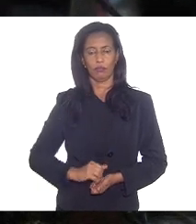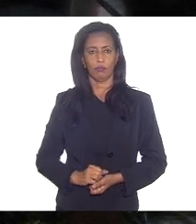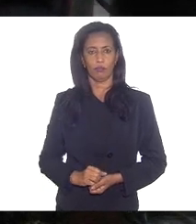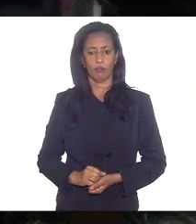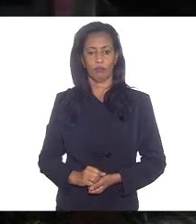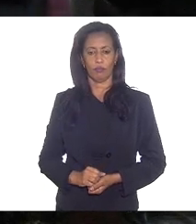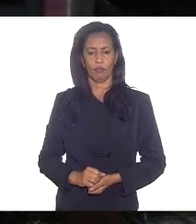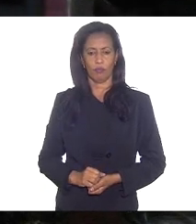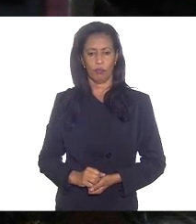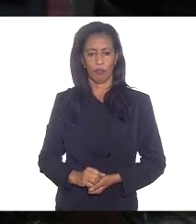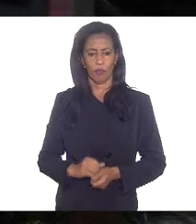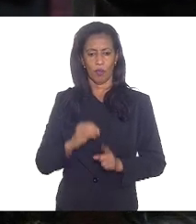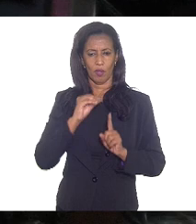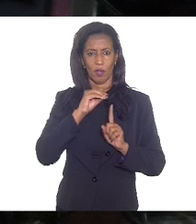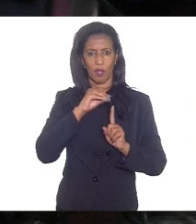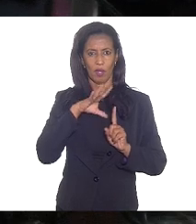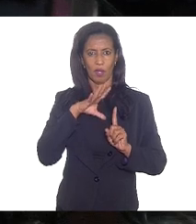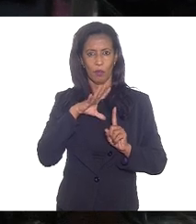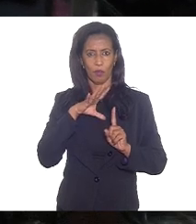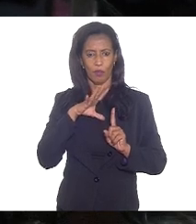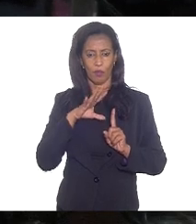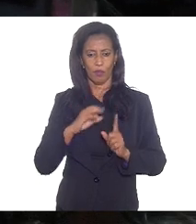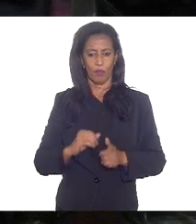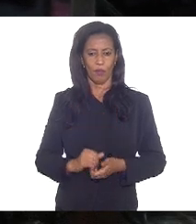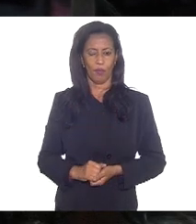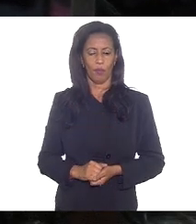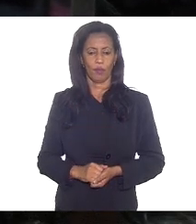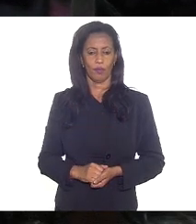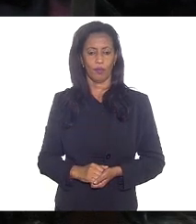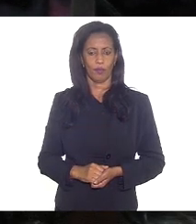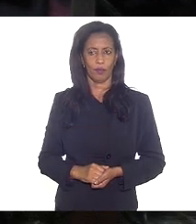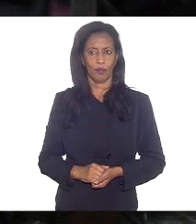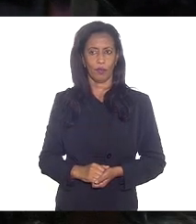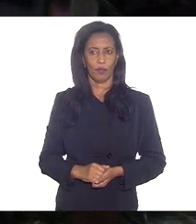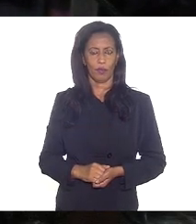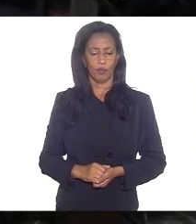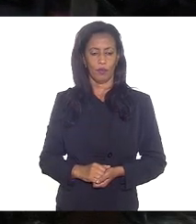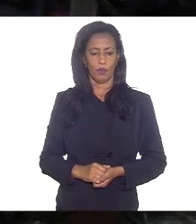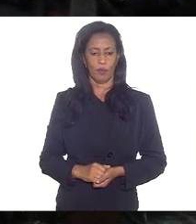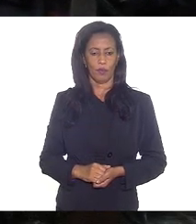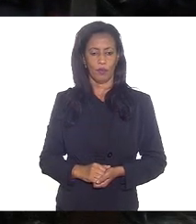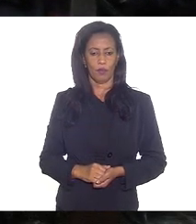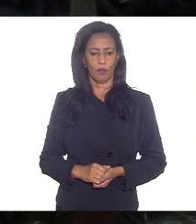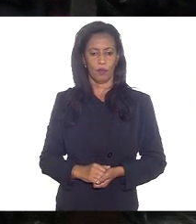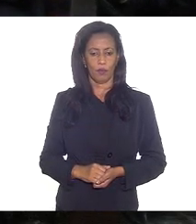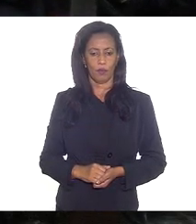O microfone aberto, por favor, deputado. Abriu o microfone.